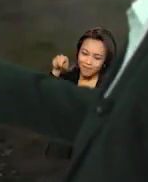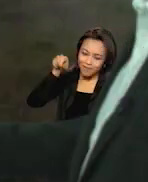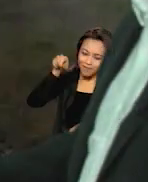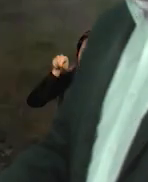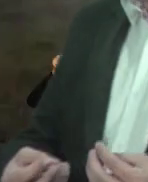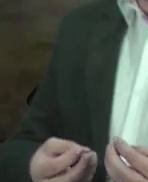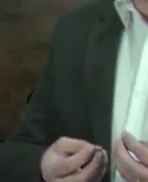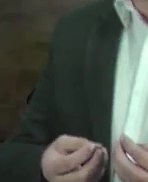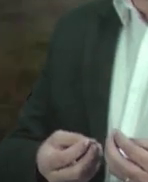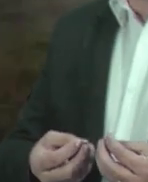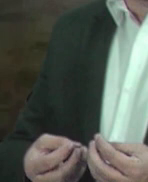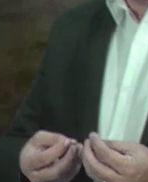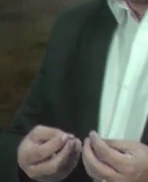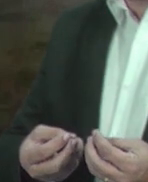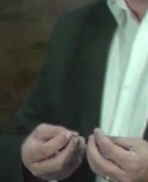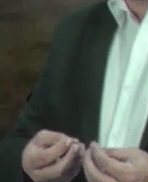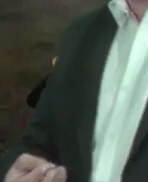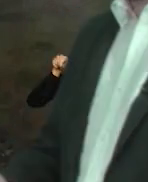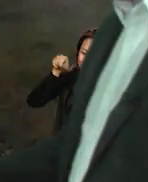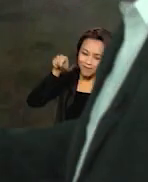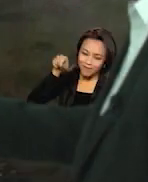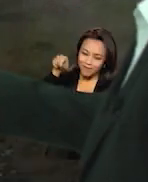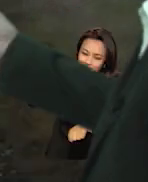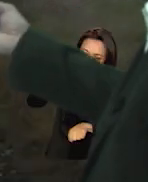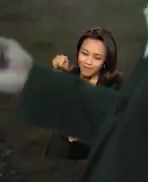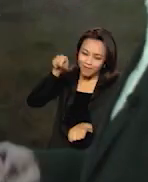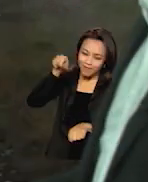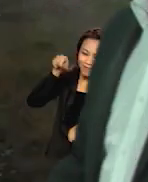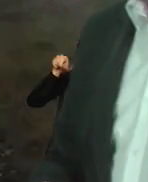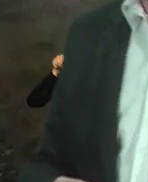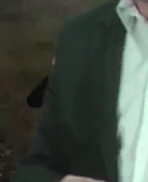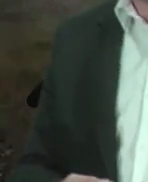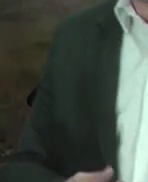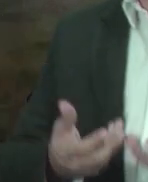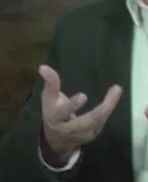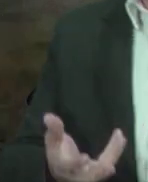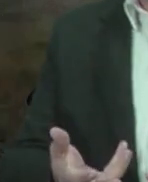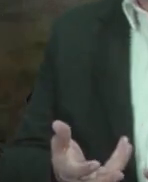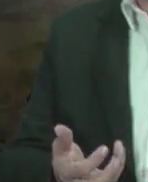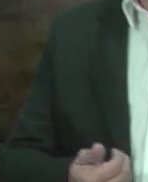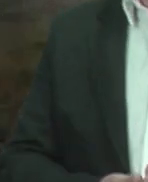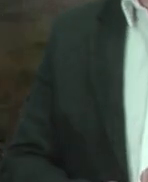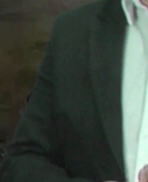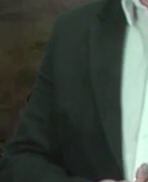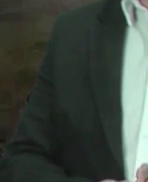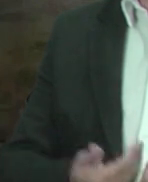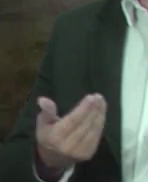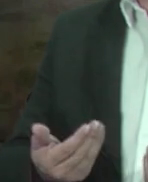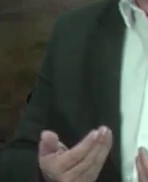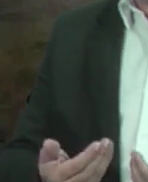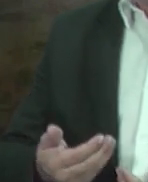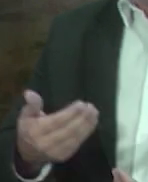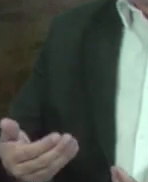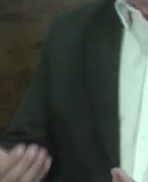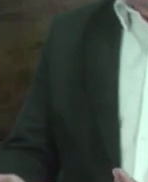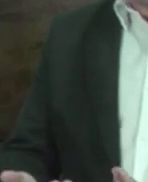bonita como se não tivesse a queimada, né? Obviamente. E é claro que a prevenção, gente, é a melhor forma de combater esse